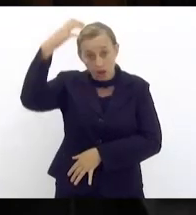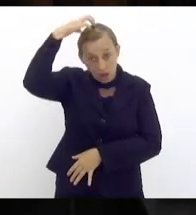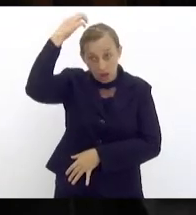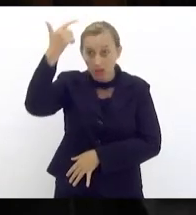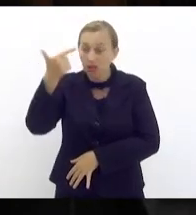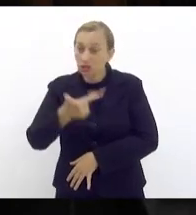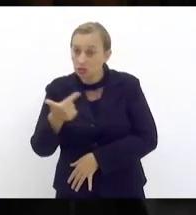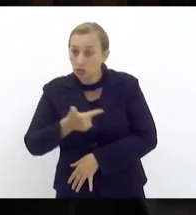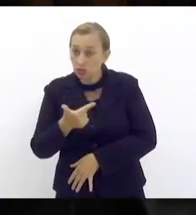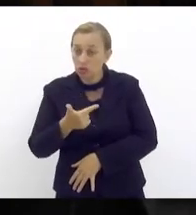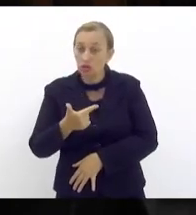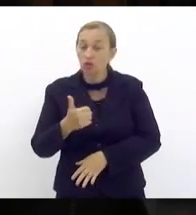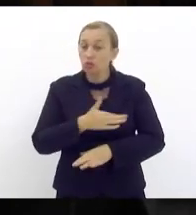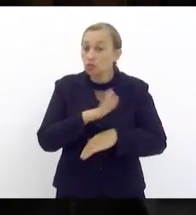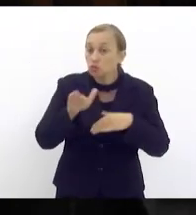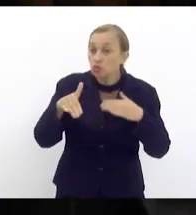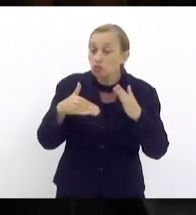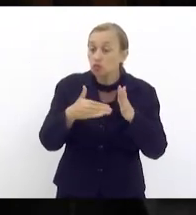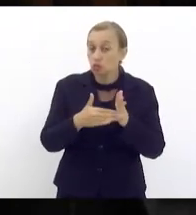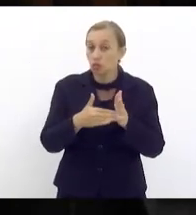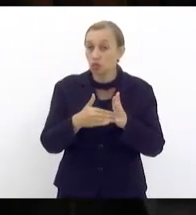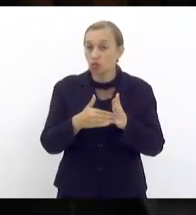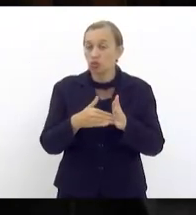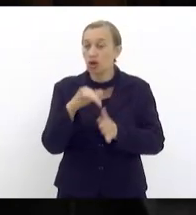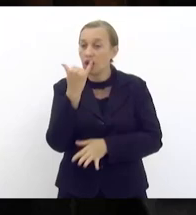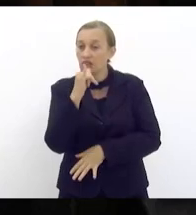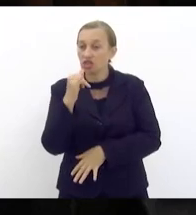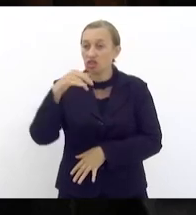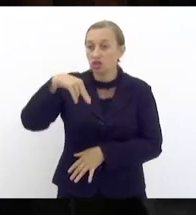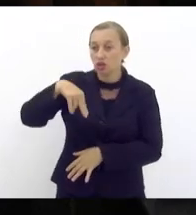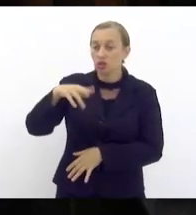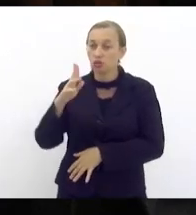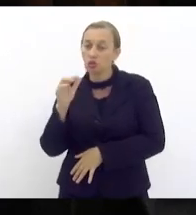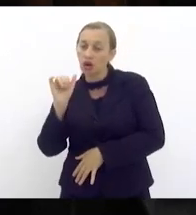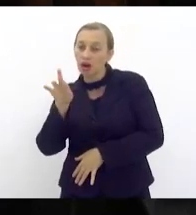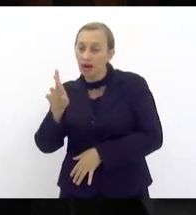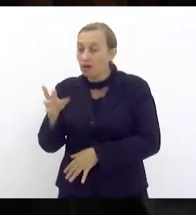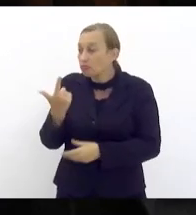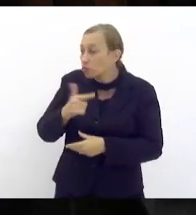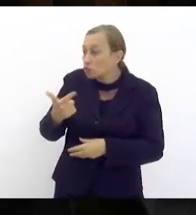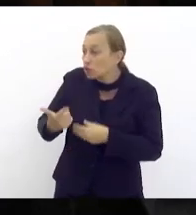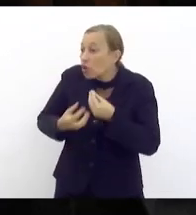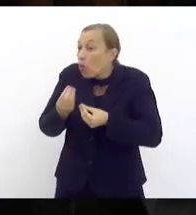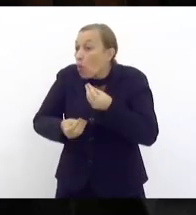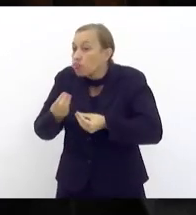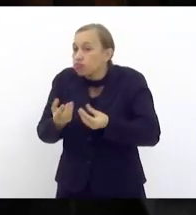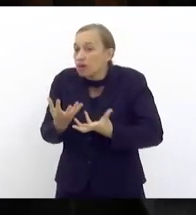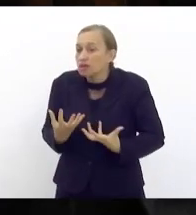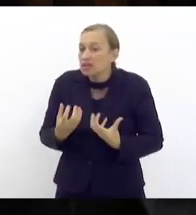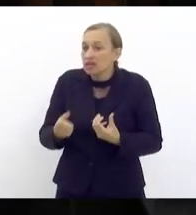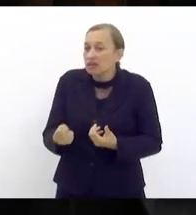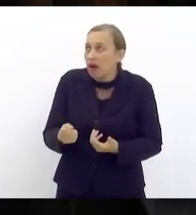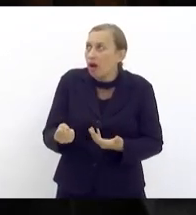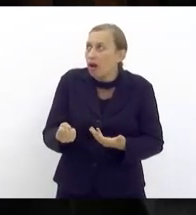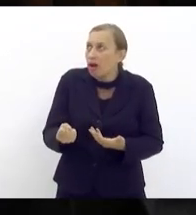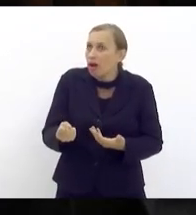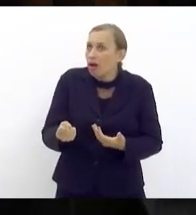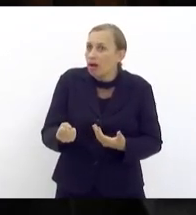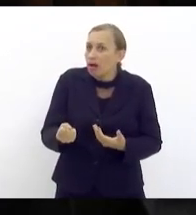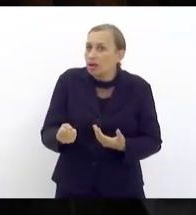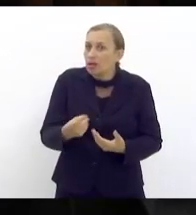sobre toda a forma de energia nuclear não dá para aceitar que a gente fique